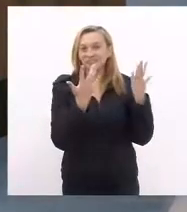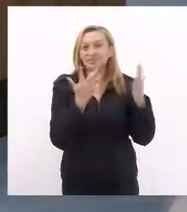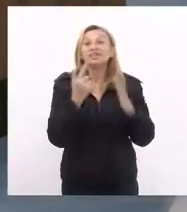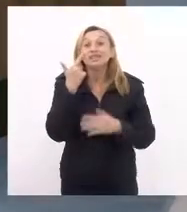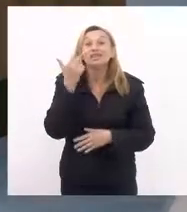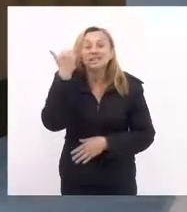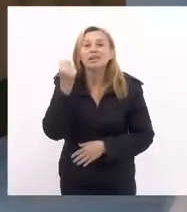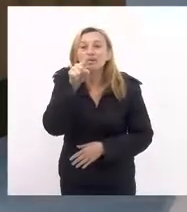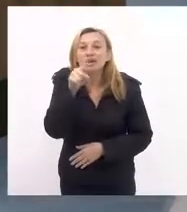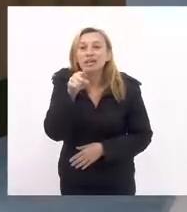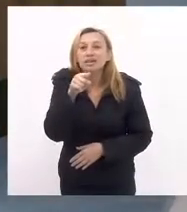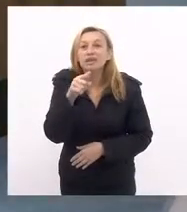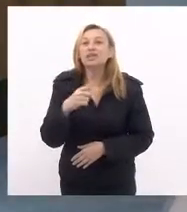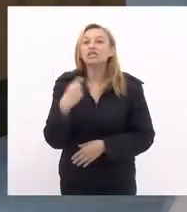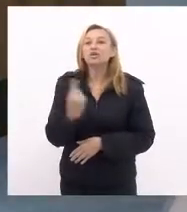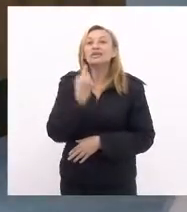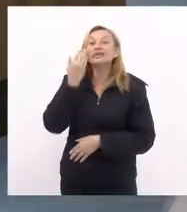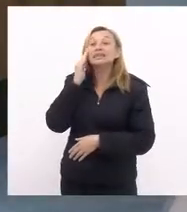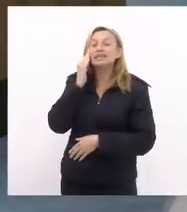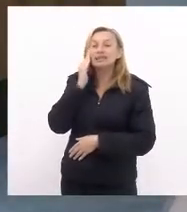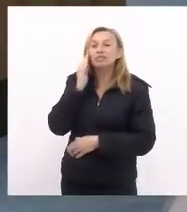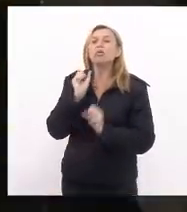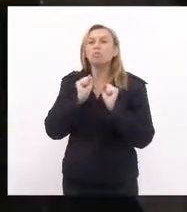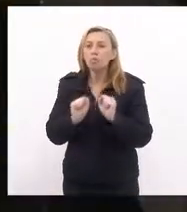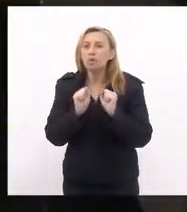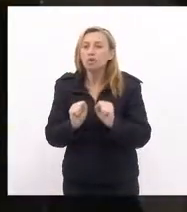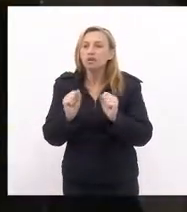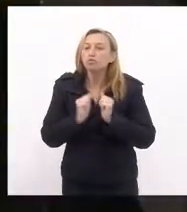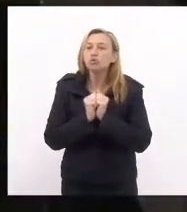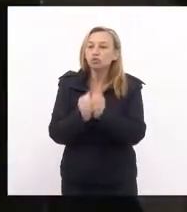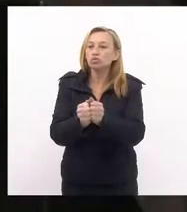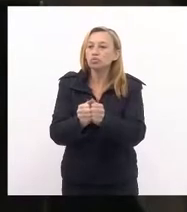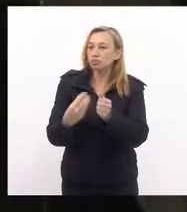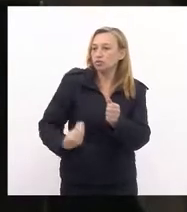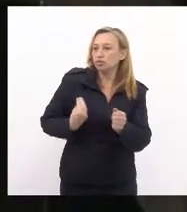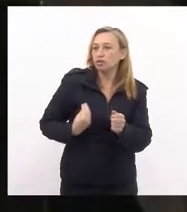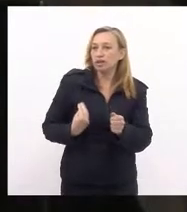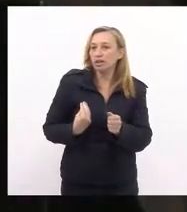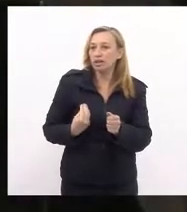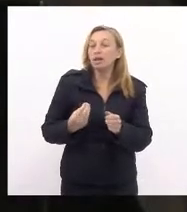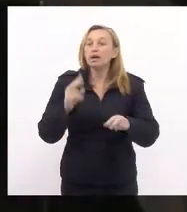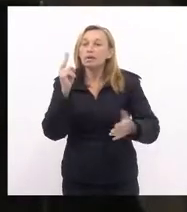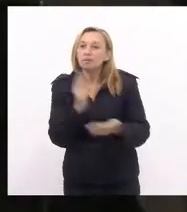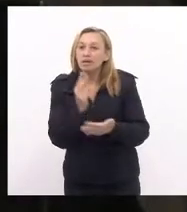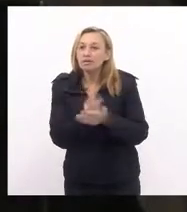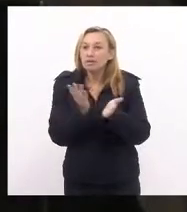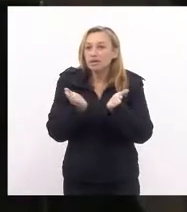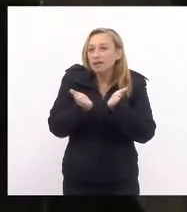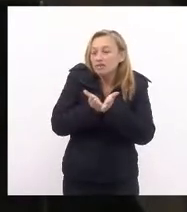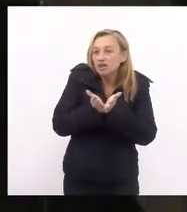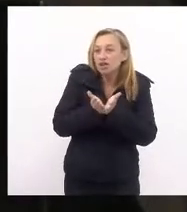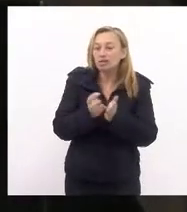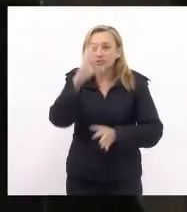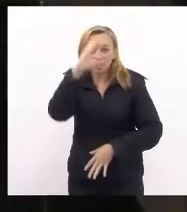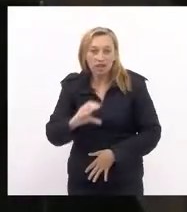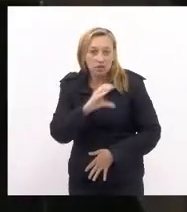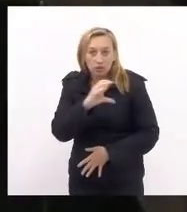Sabe o que é isso? Que entendemos que podemos andar junto, mesmo sendo evangélico,